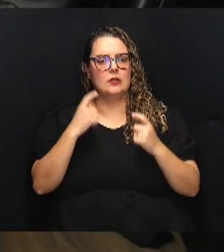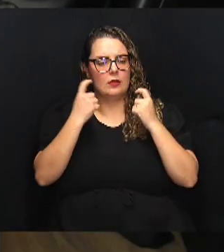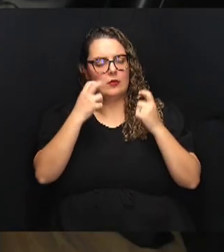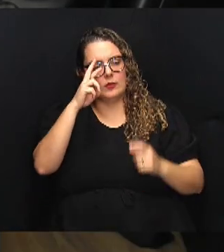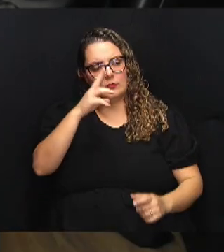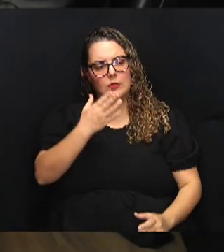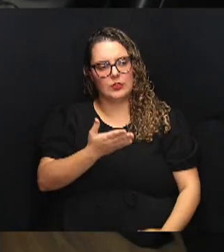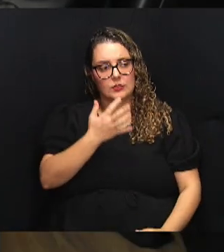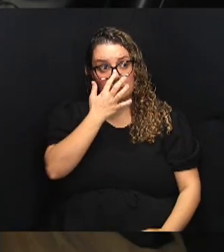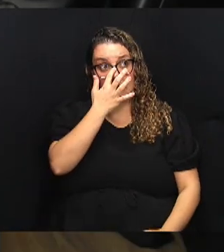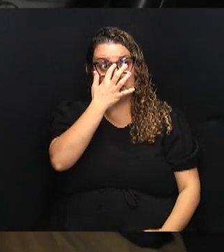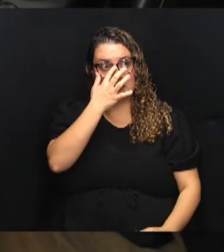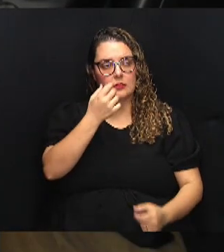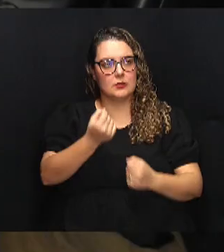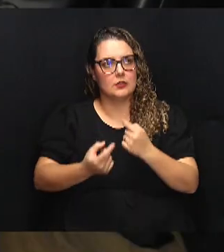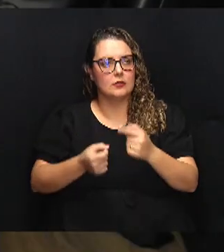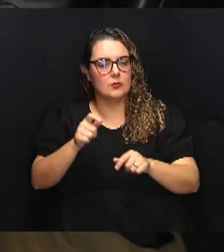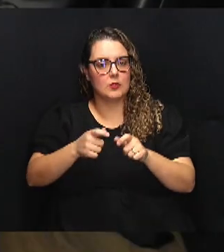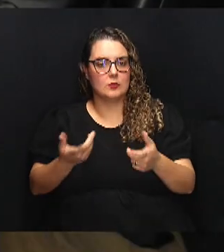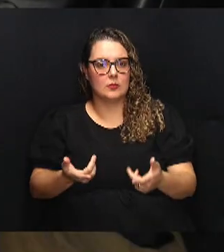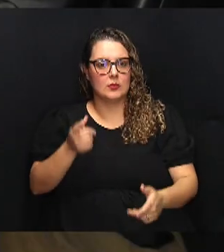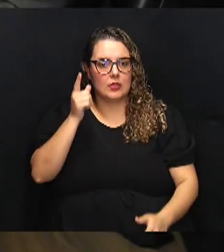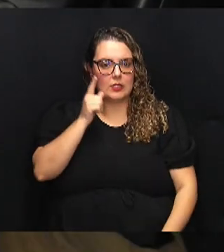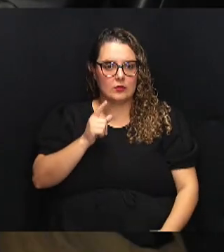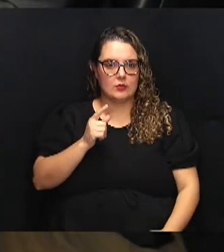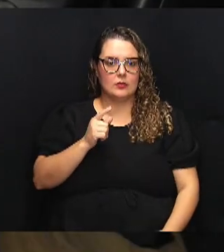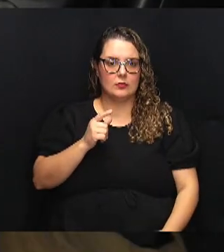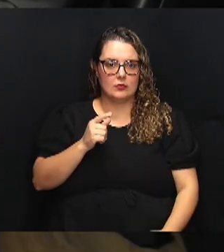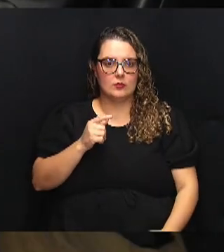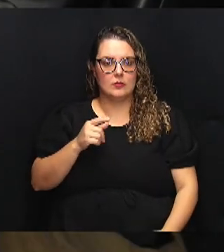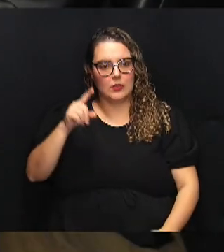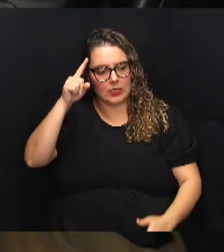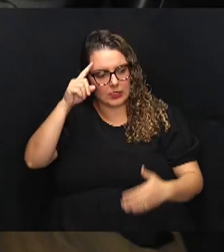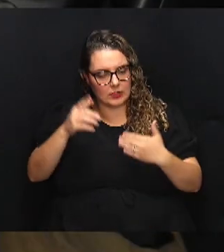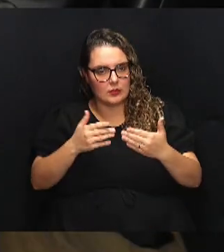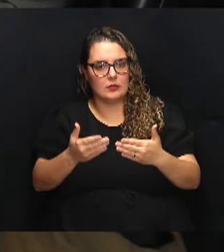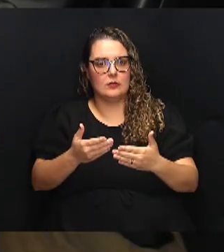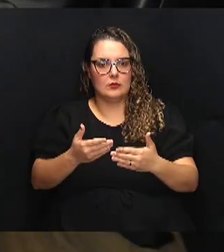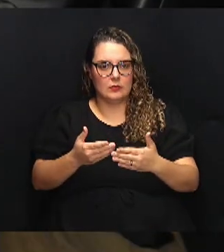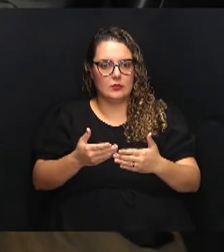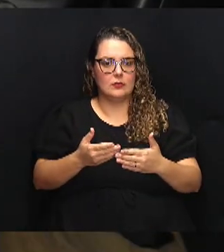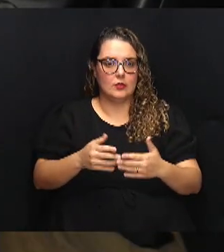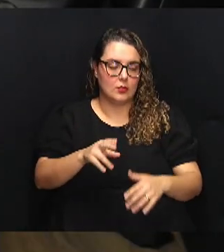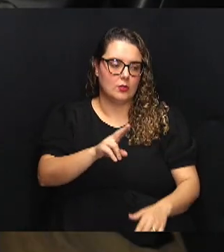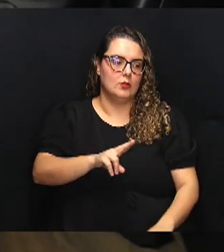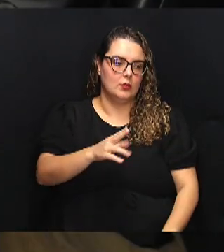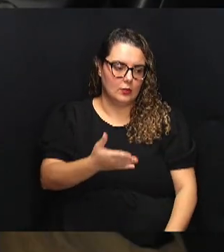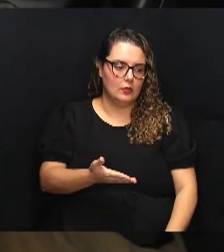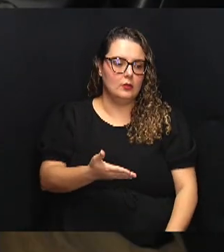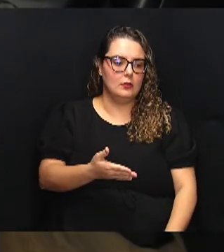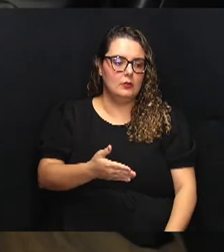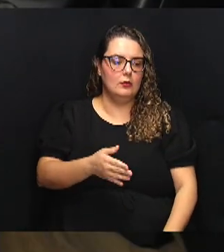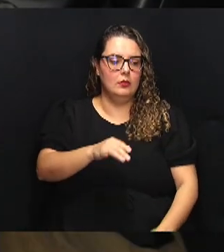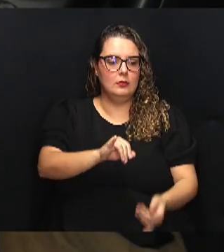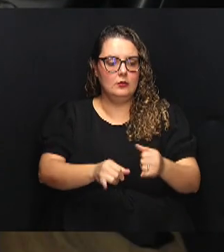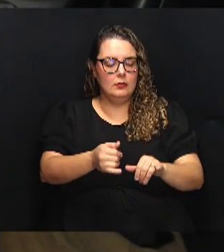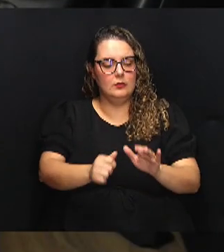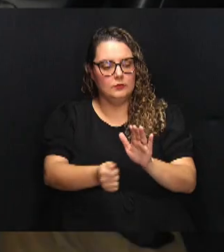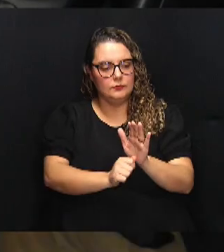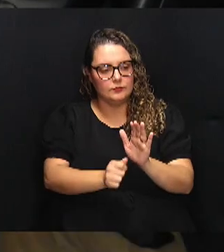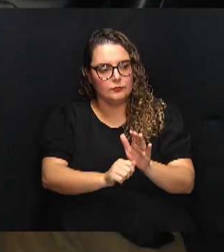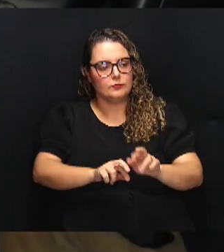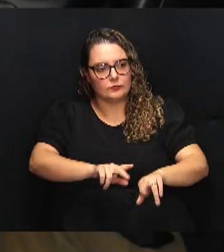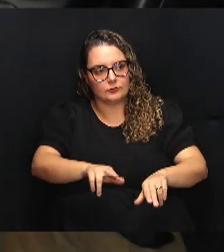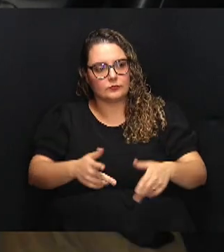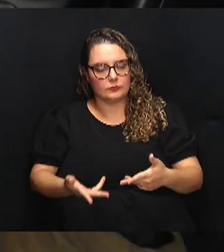senhor que algumas pessoas, até para conseguir suprir essa rotina, acabam utilizando essas substâncias, e aí